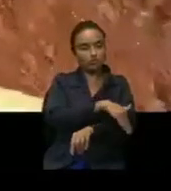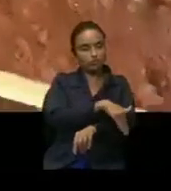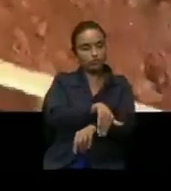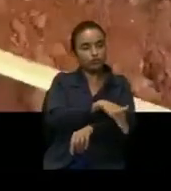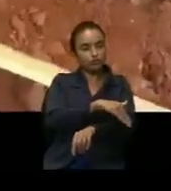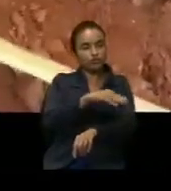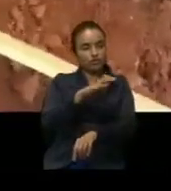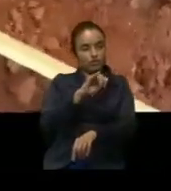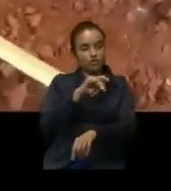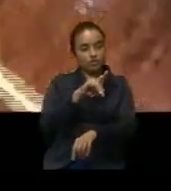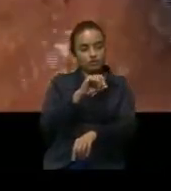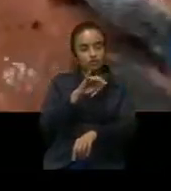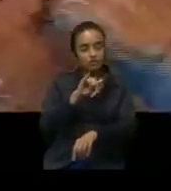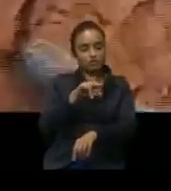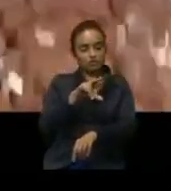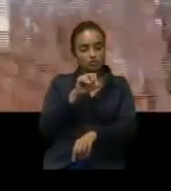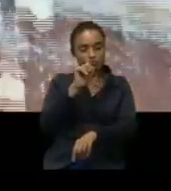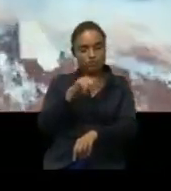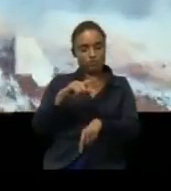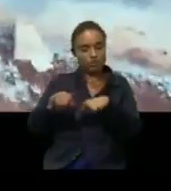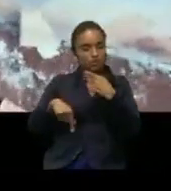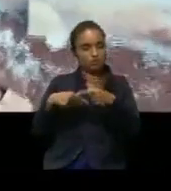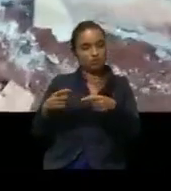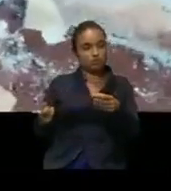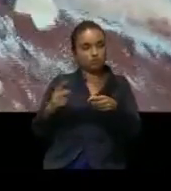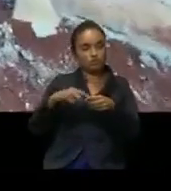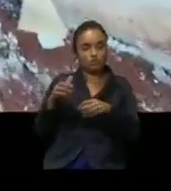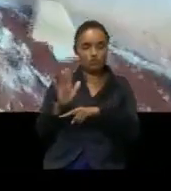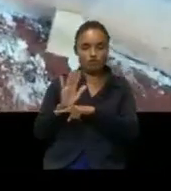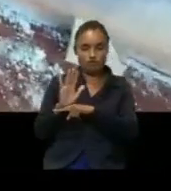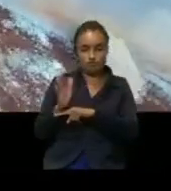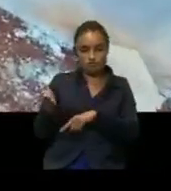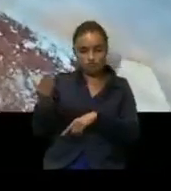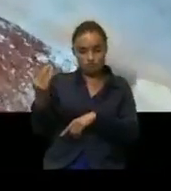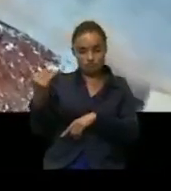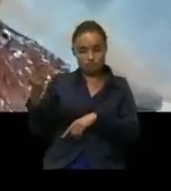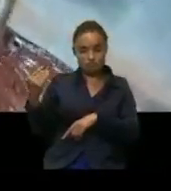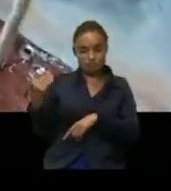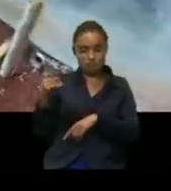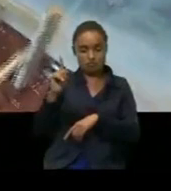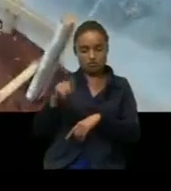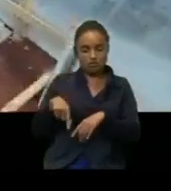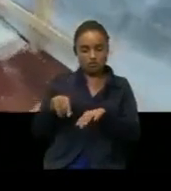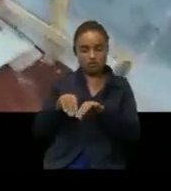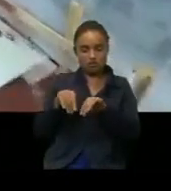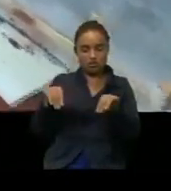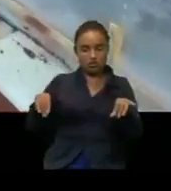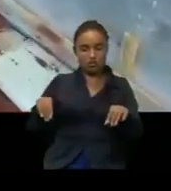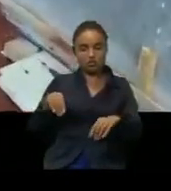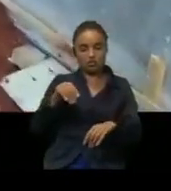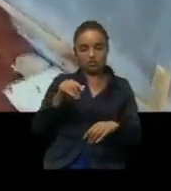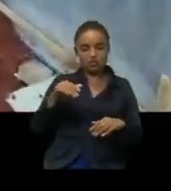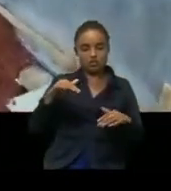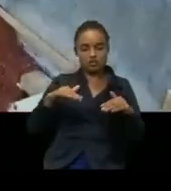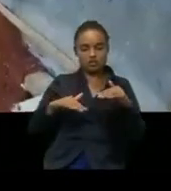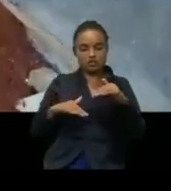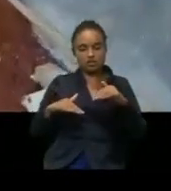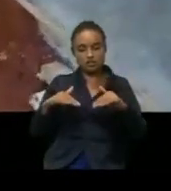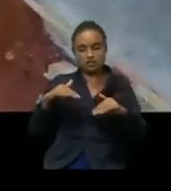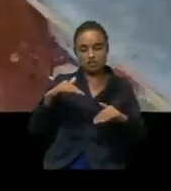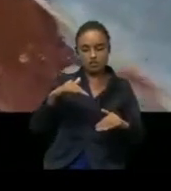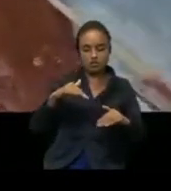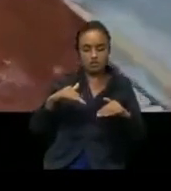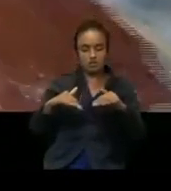Você pode até ver o vídeo ali depois, que o terreno ele vai afunilando lá para frente do